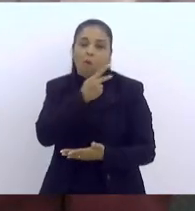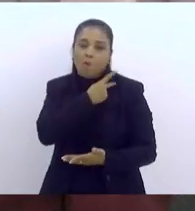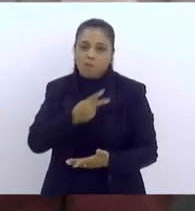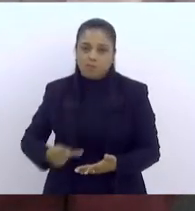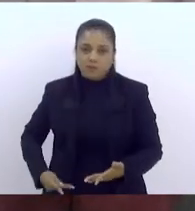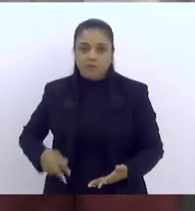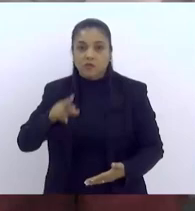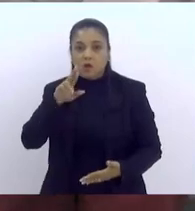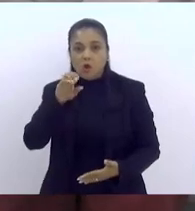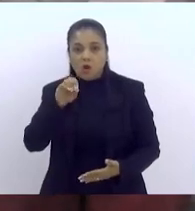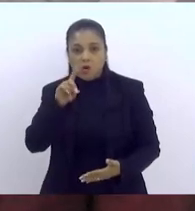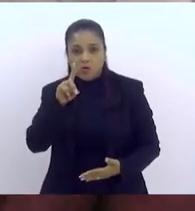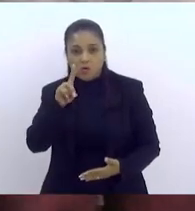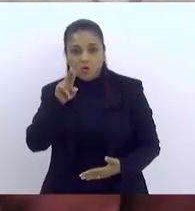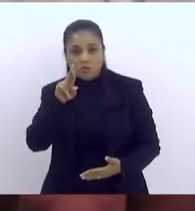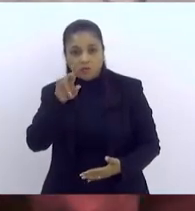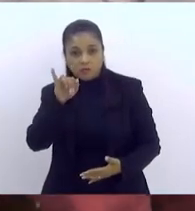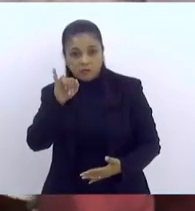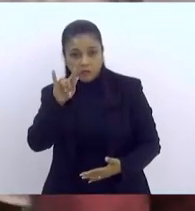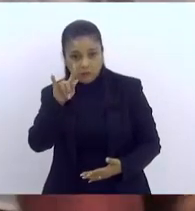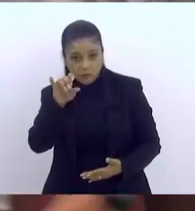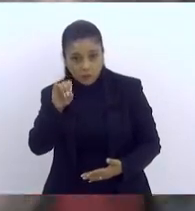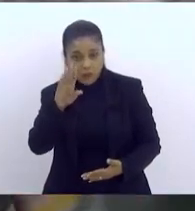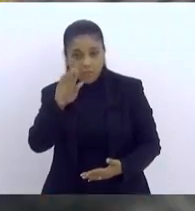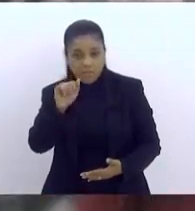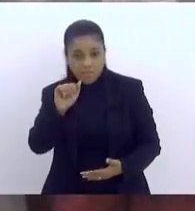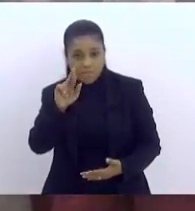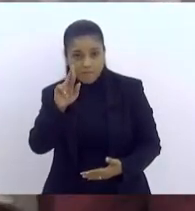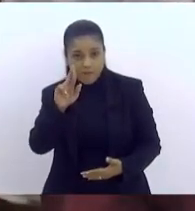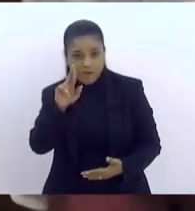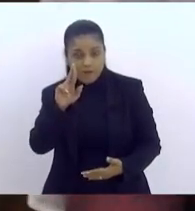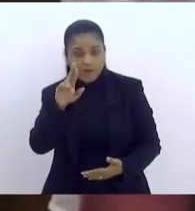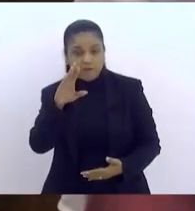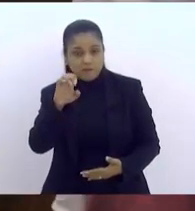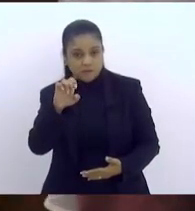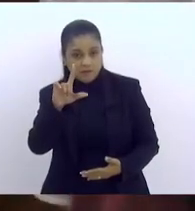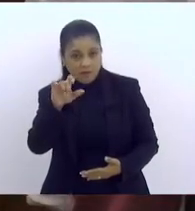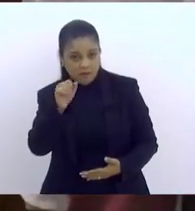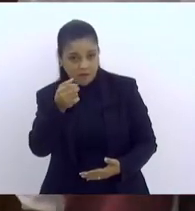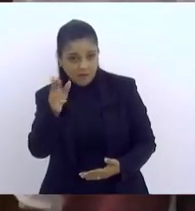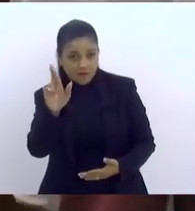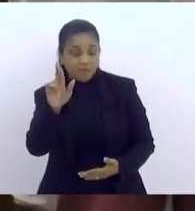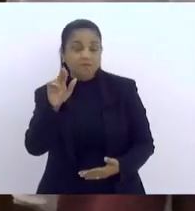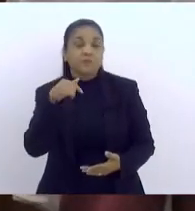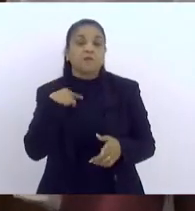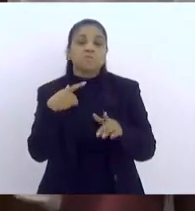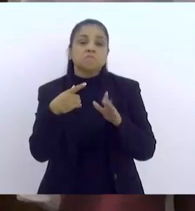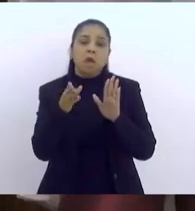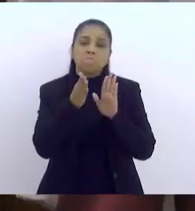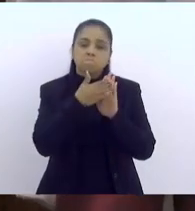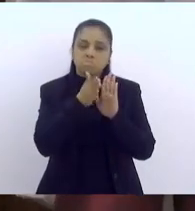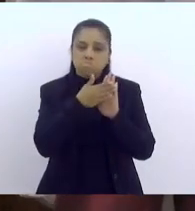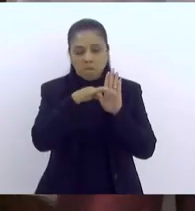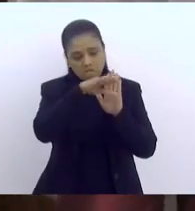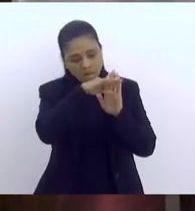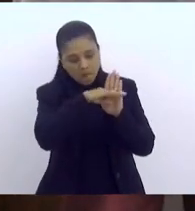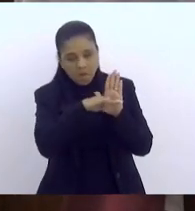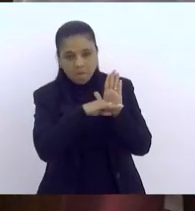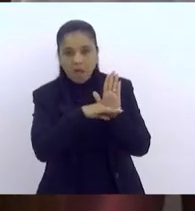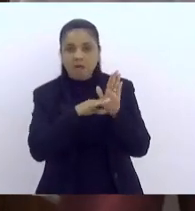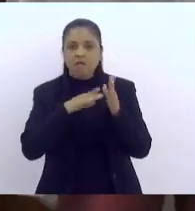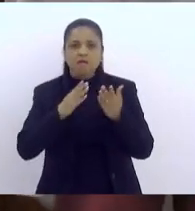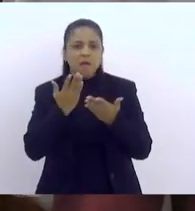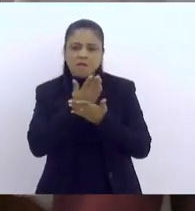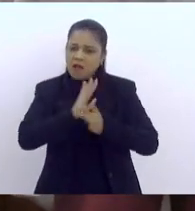Rodrigo Bacelar, que paute, vamos pautar e vamos parar de trazer essas